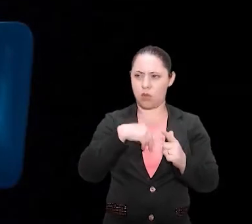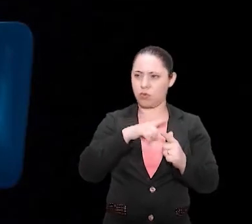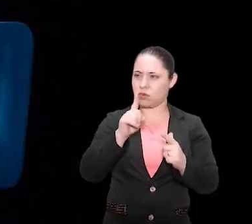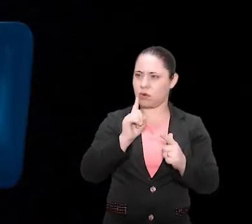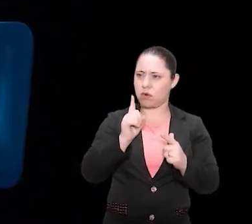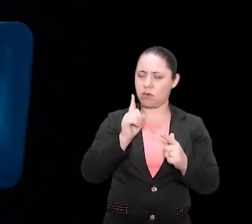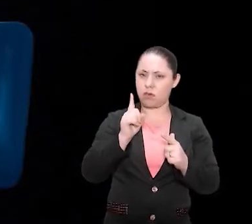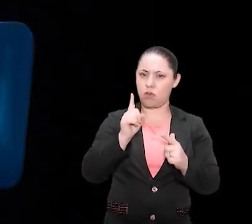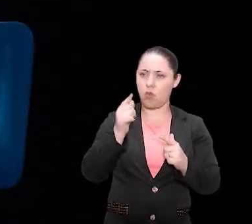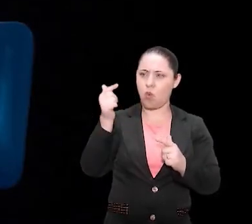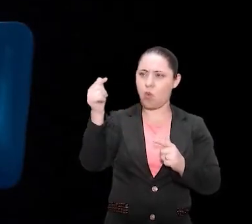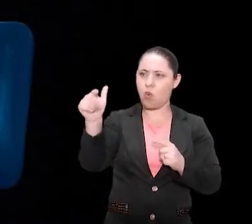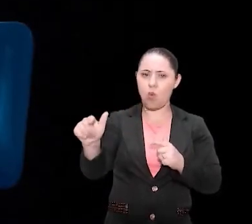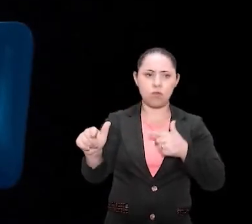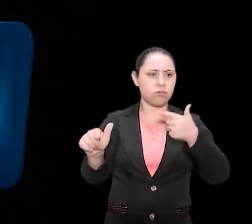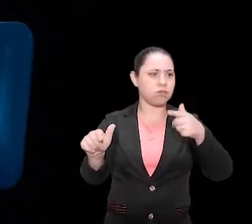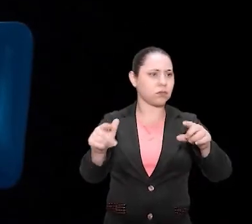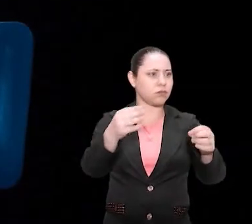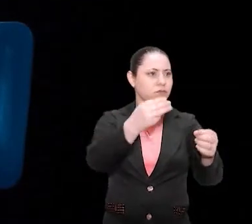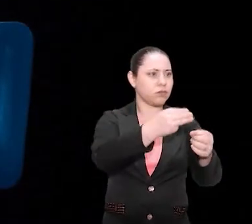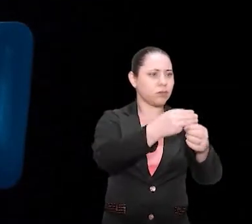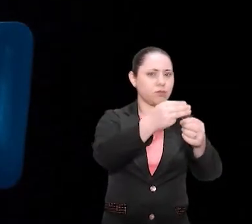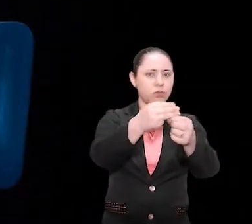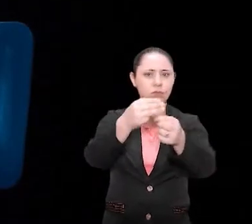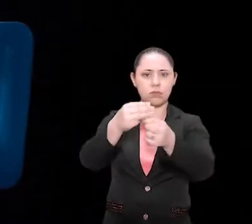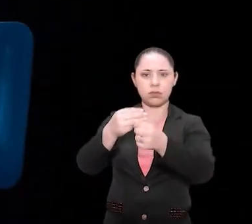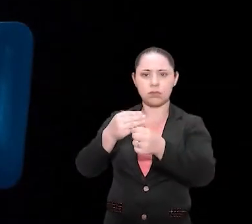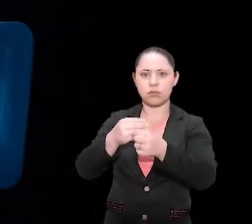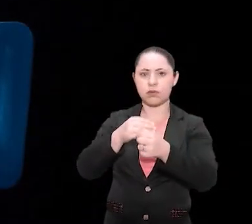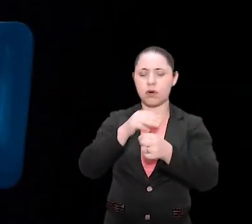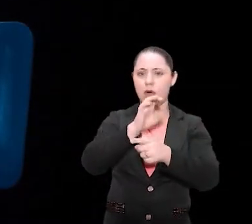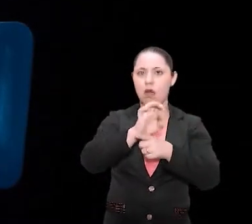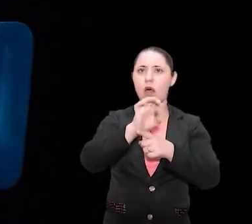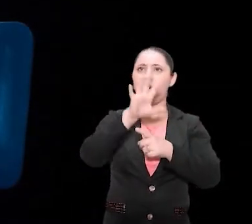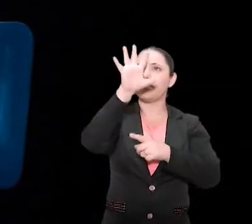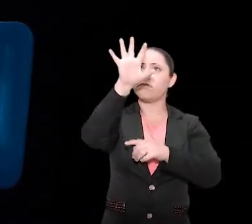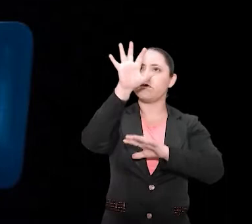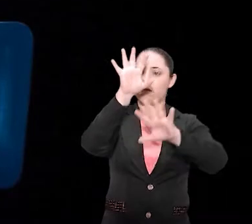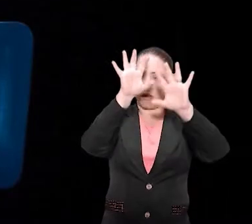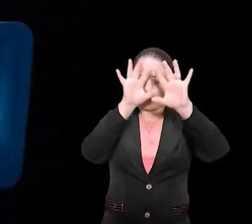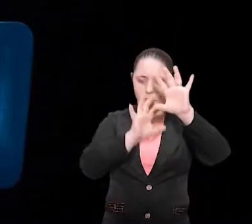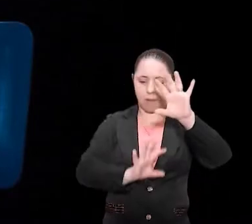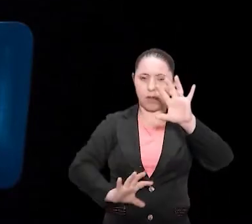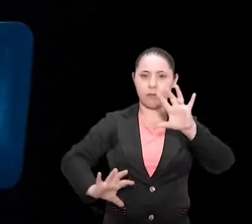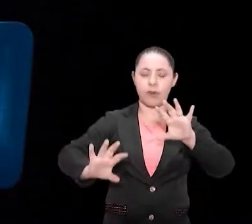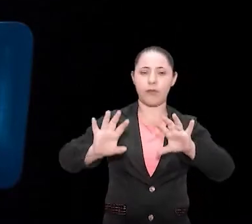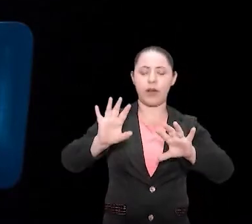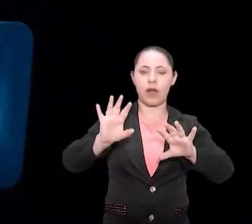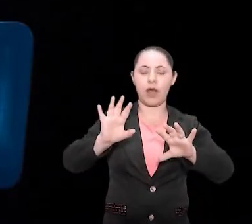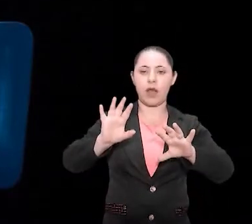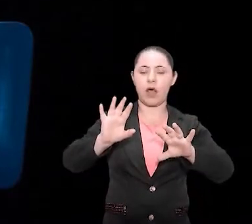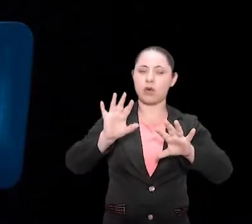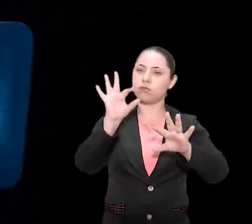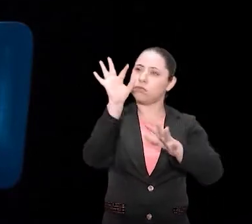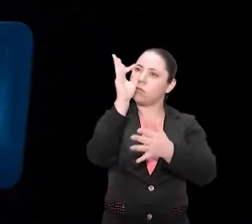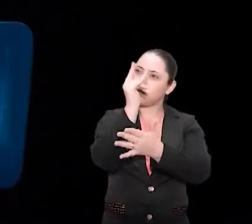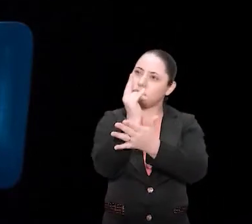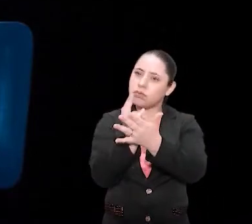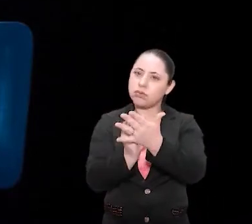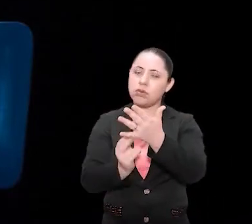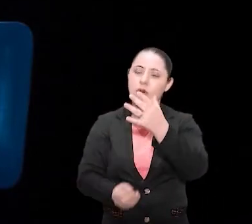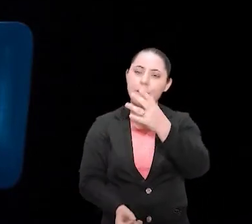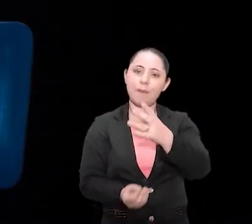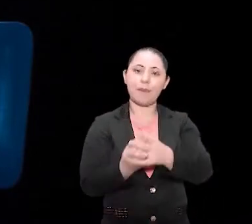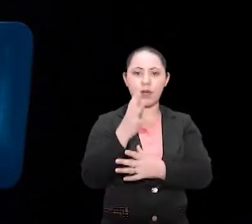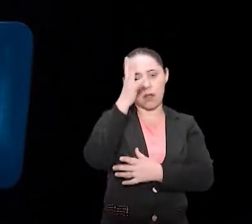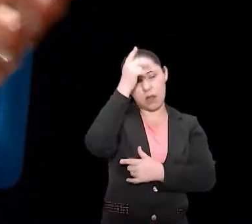problema de outros municípios, outros estados, e começou-se a se desenhar uma solução nacional